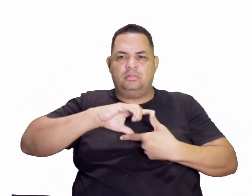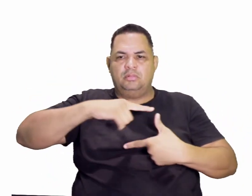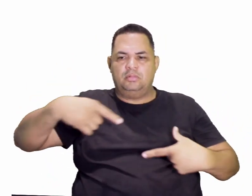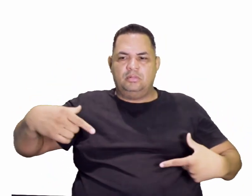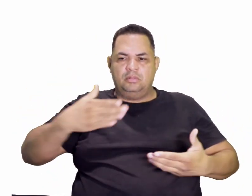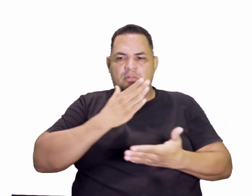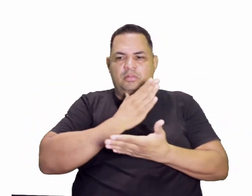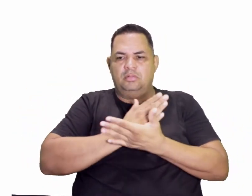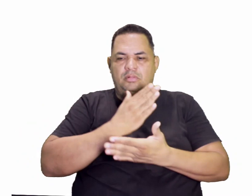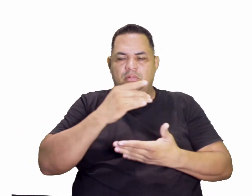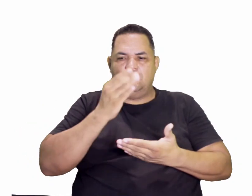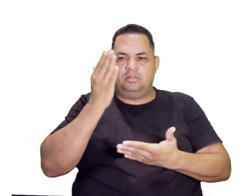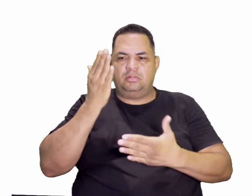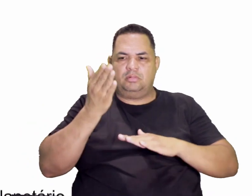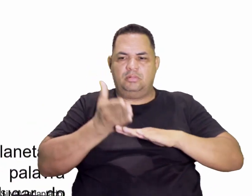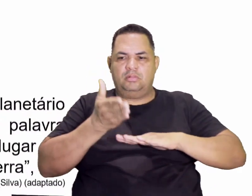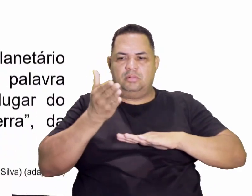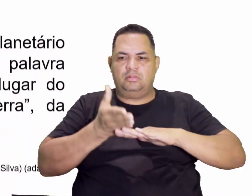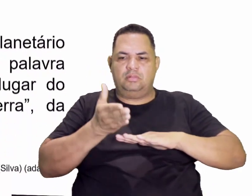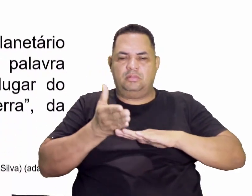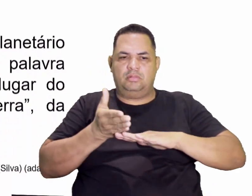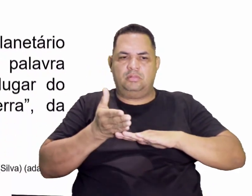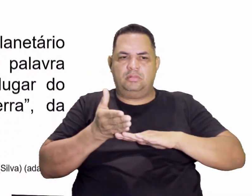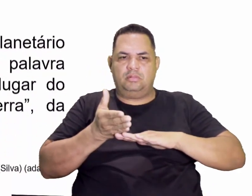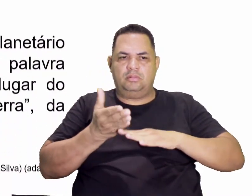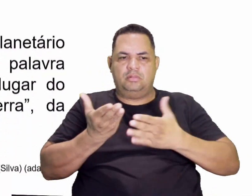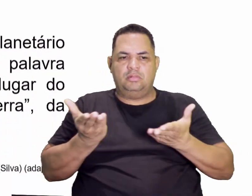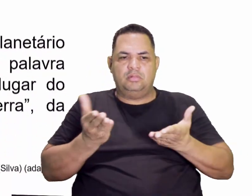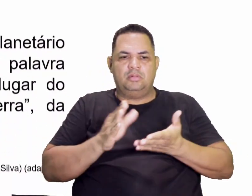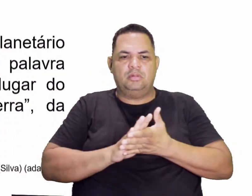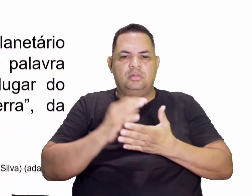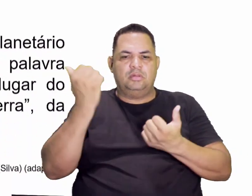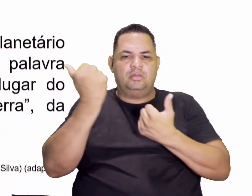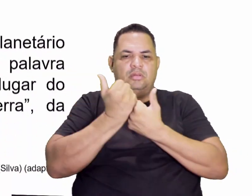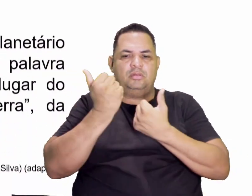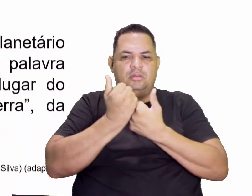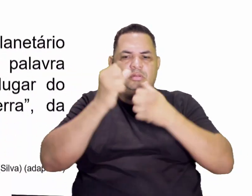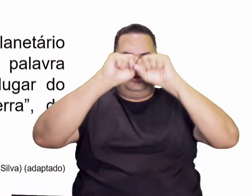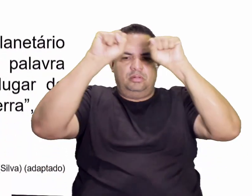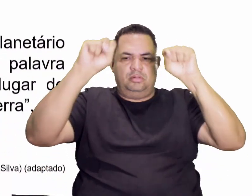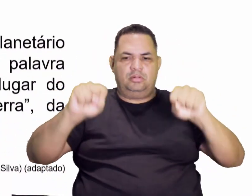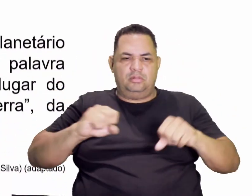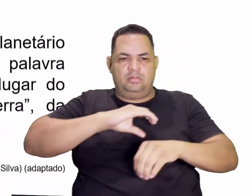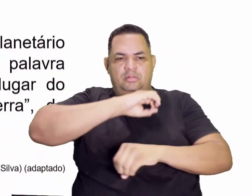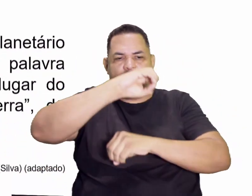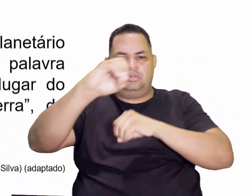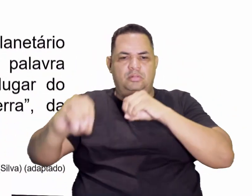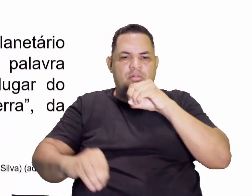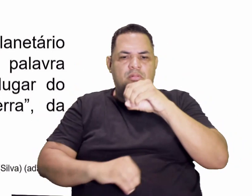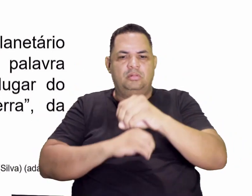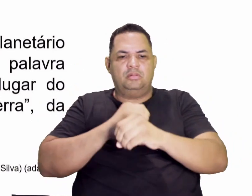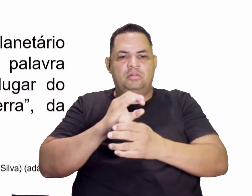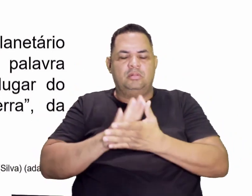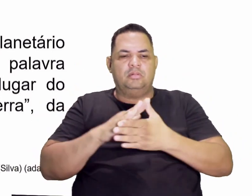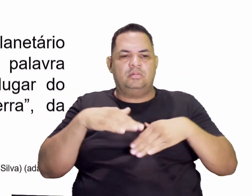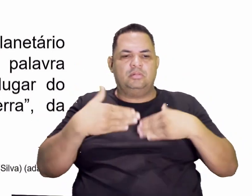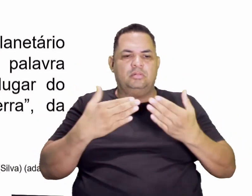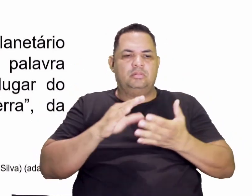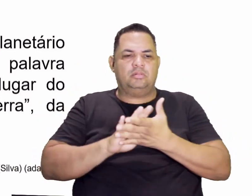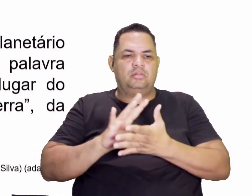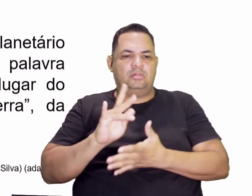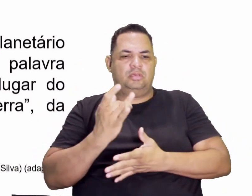aí aconteceu. Por exemplo, foi a substituição de um sistema planetário, ó,